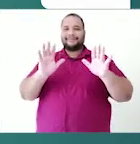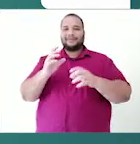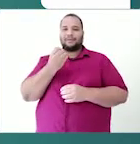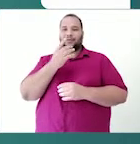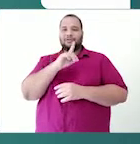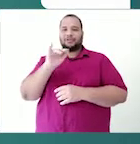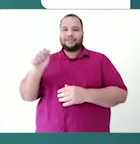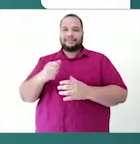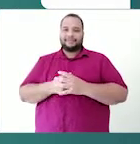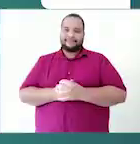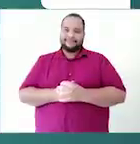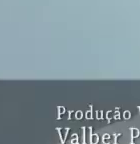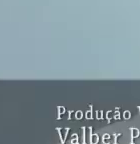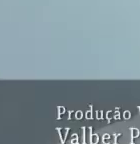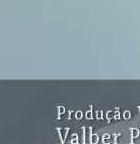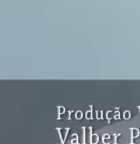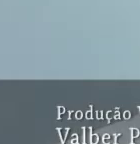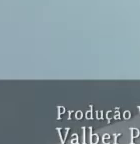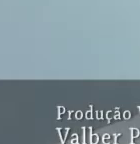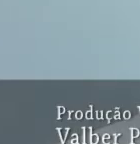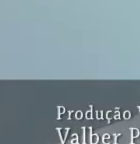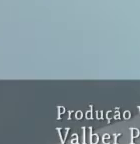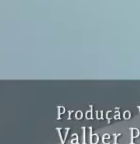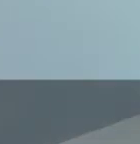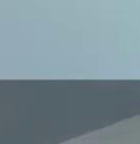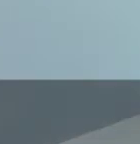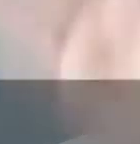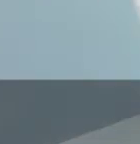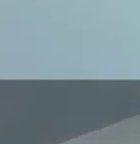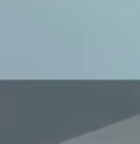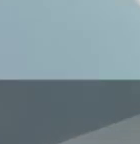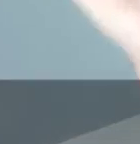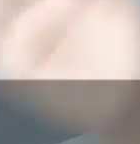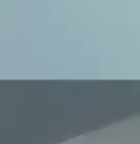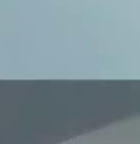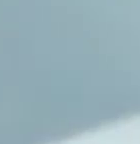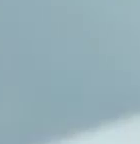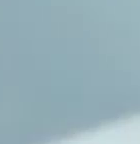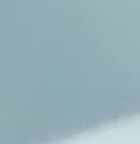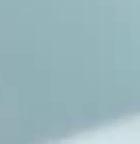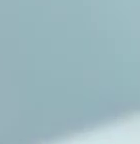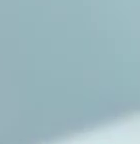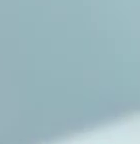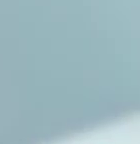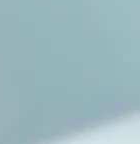claro, seguindo as nossas redes sociais. Um ótimo dia para você e até mais!